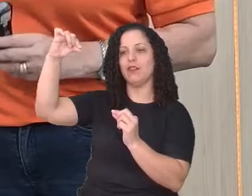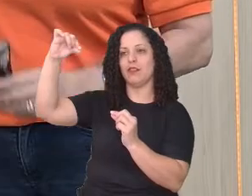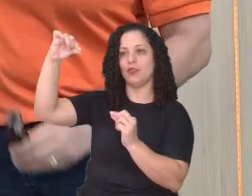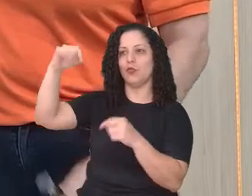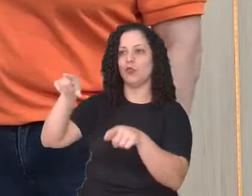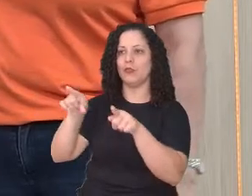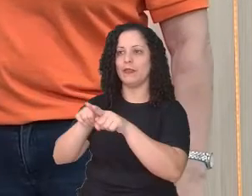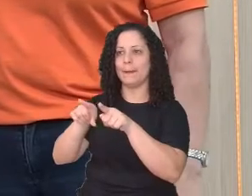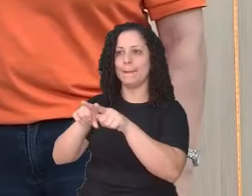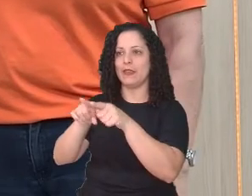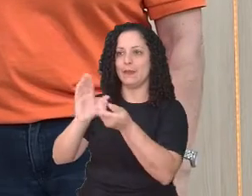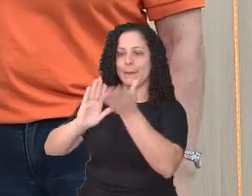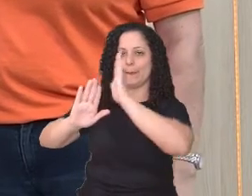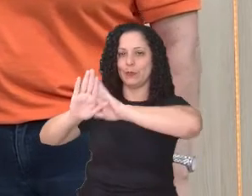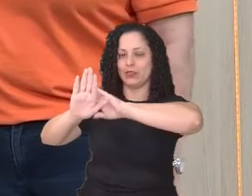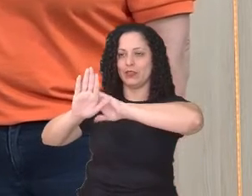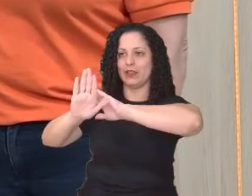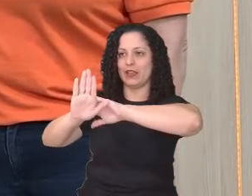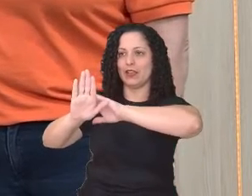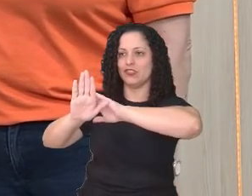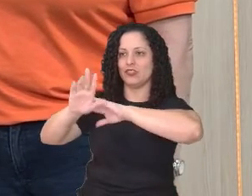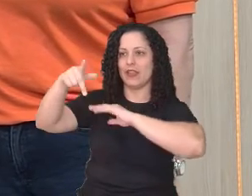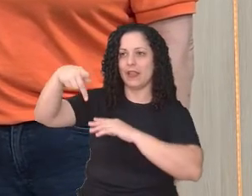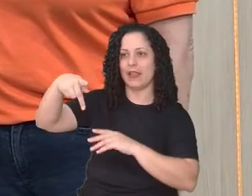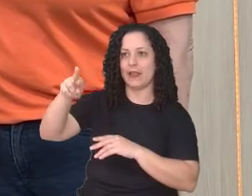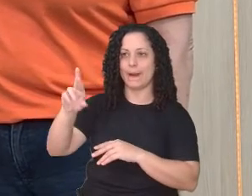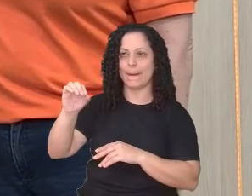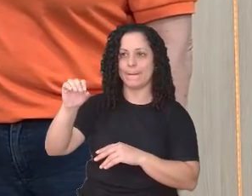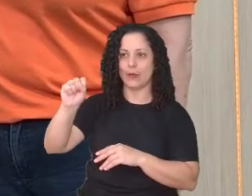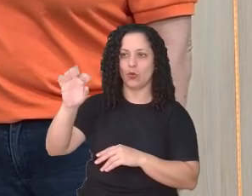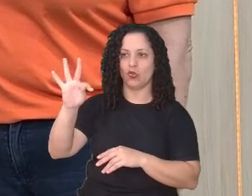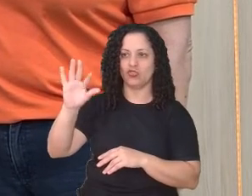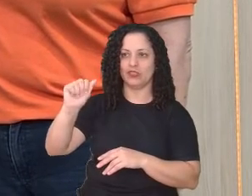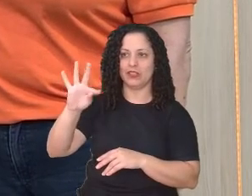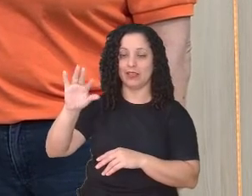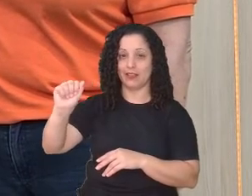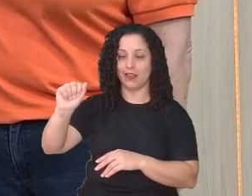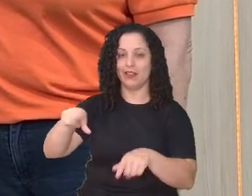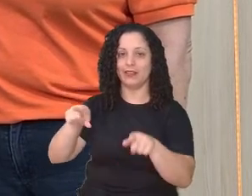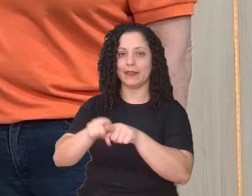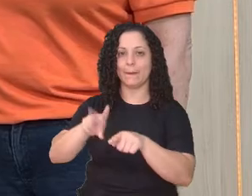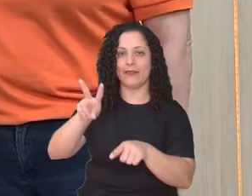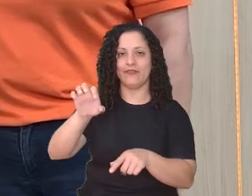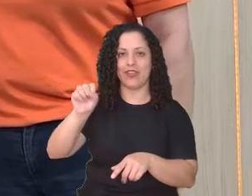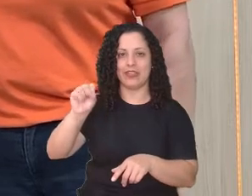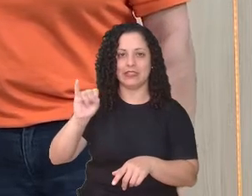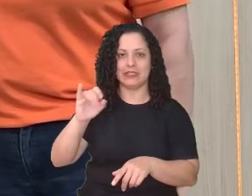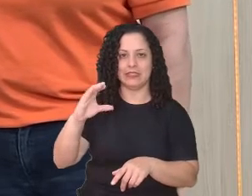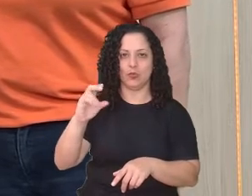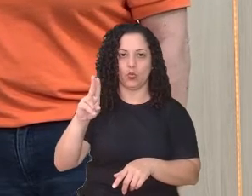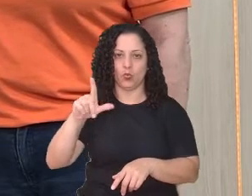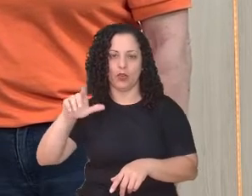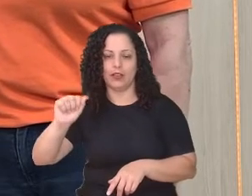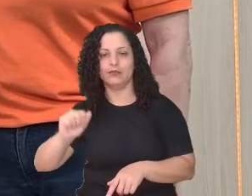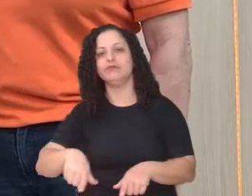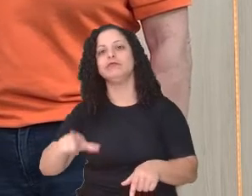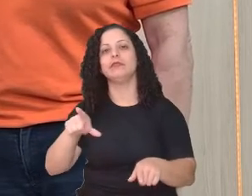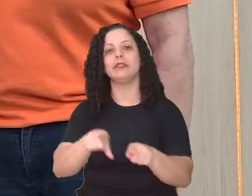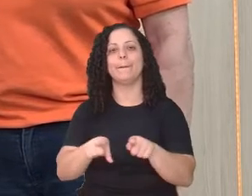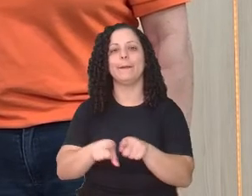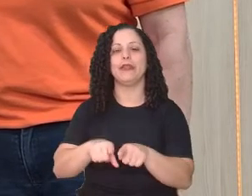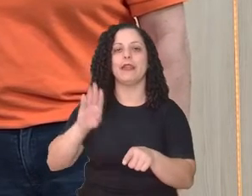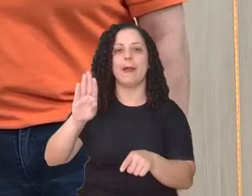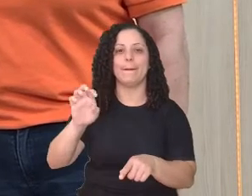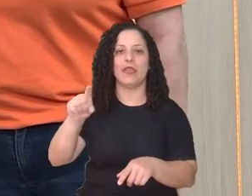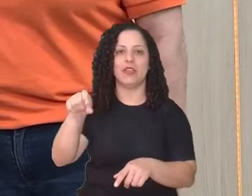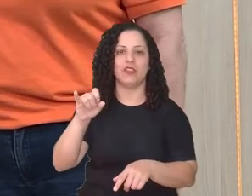a próstata, que é tão falada, não é? A vesícula seminal, a bexiga, onde vai acumular